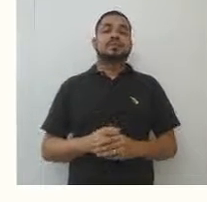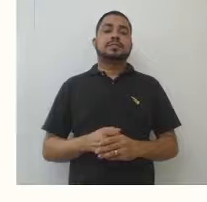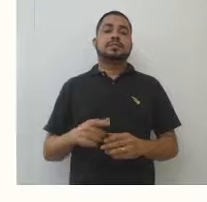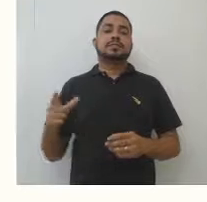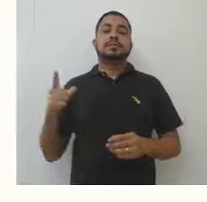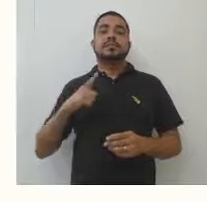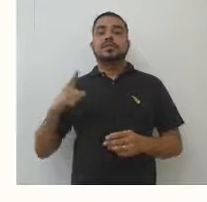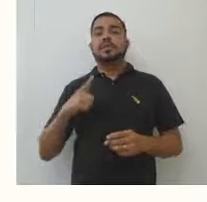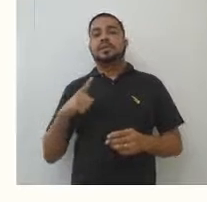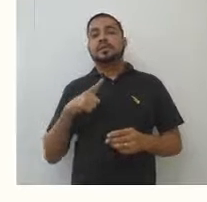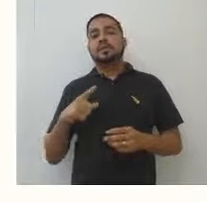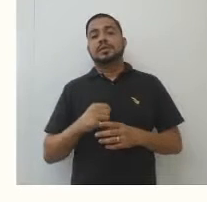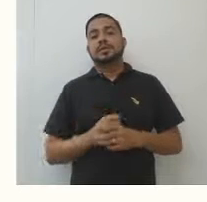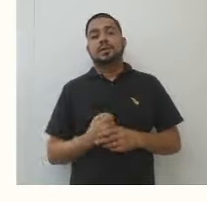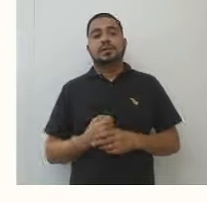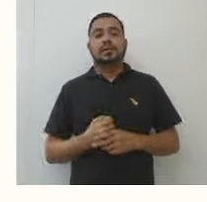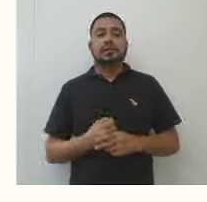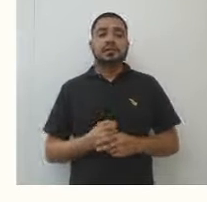grandes